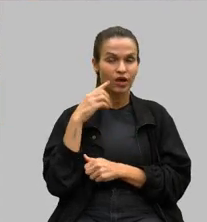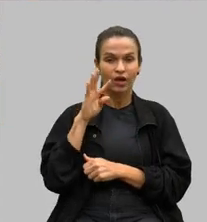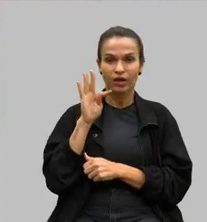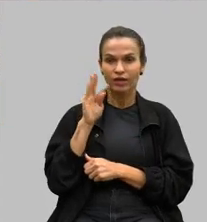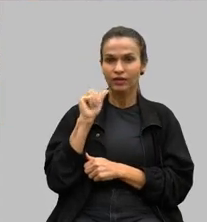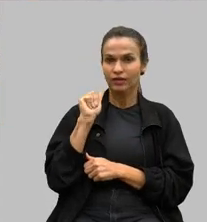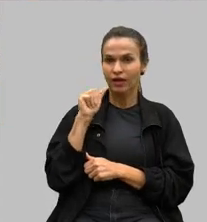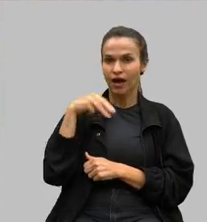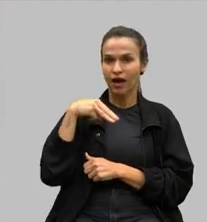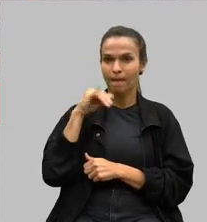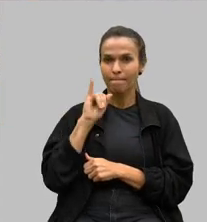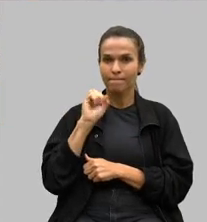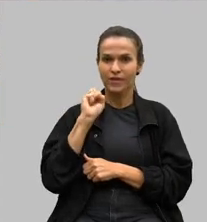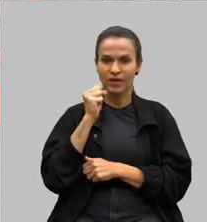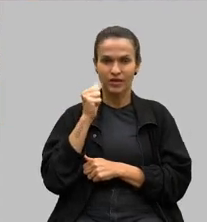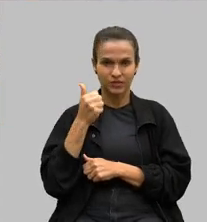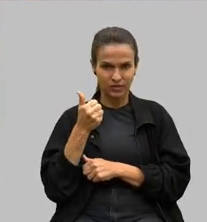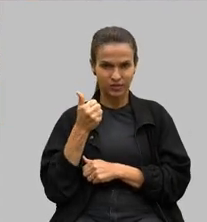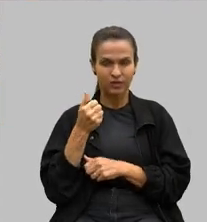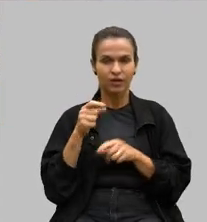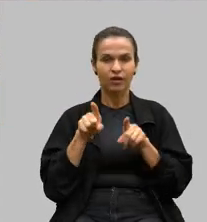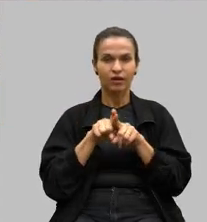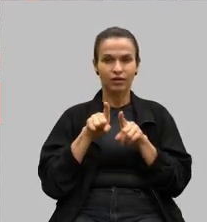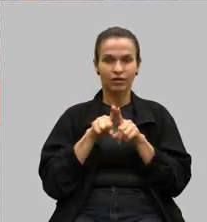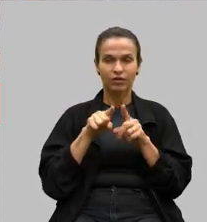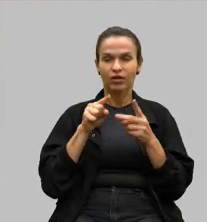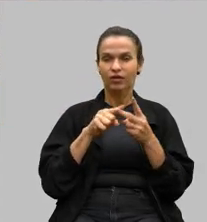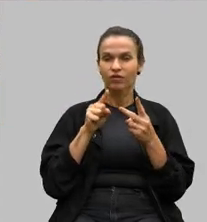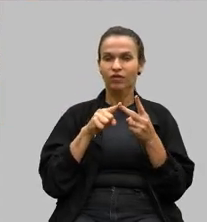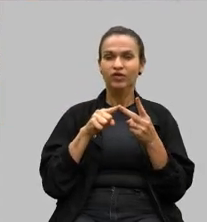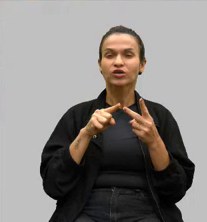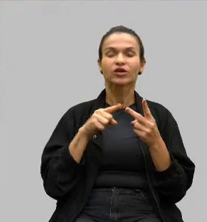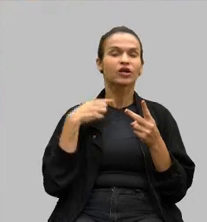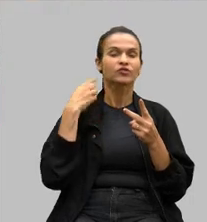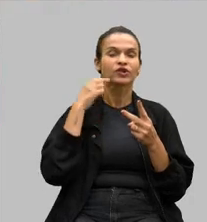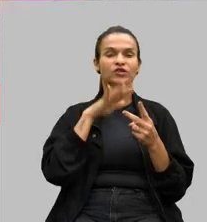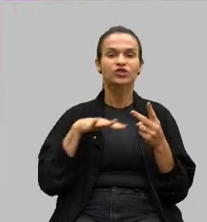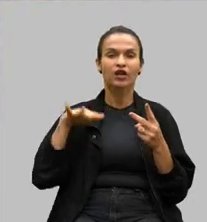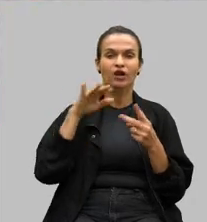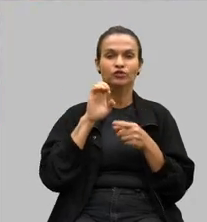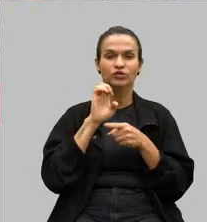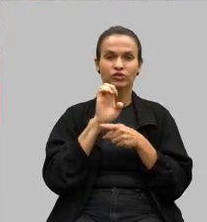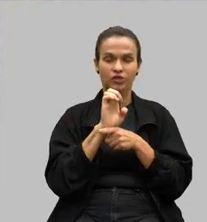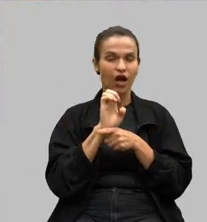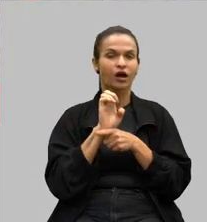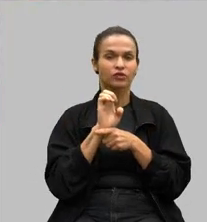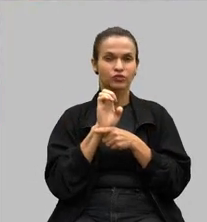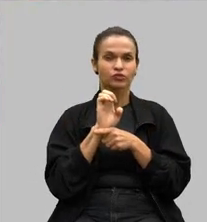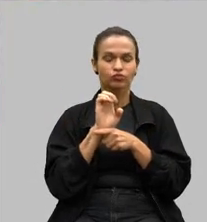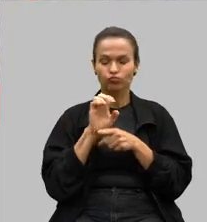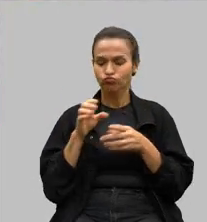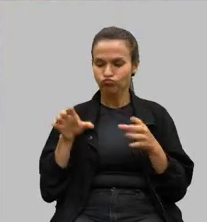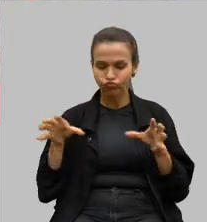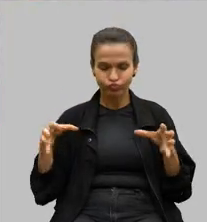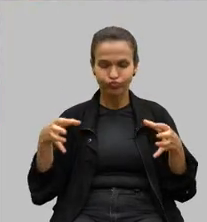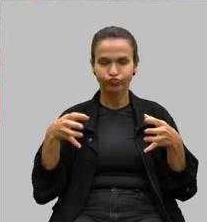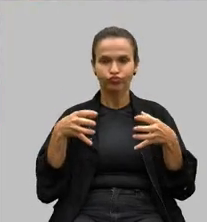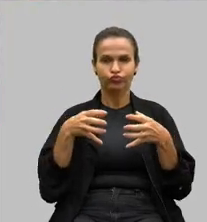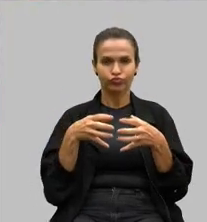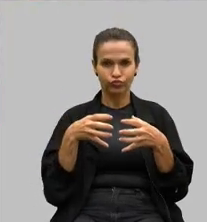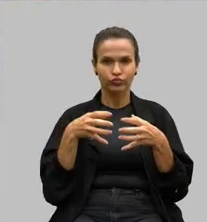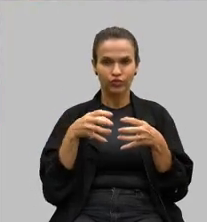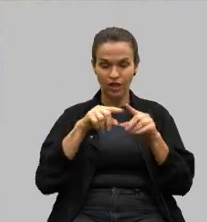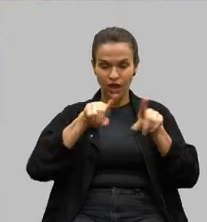Tamisa e advogados da Advocacia Geral do Estado entravam juntos nas salas